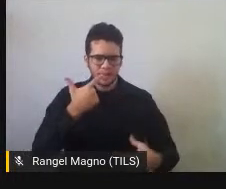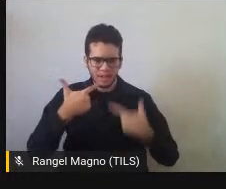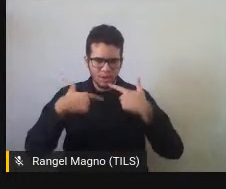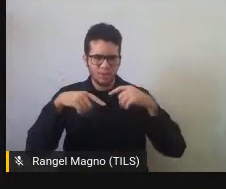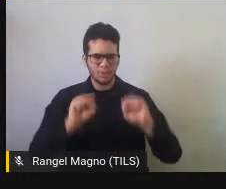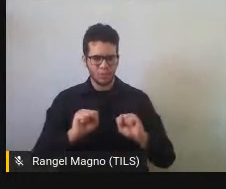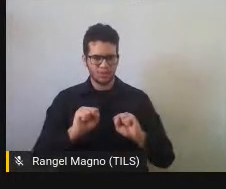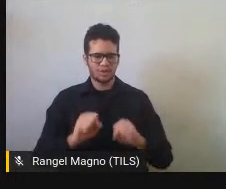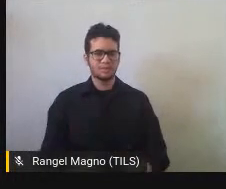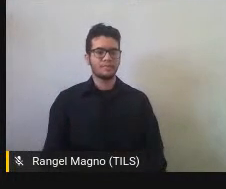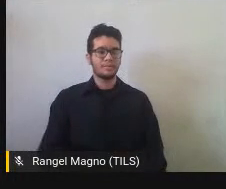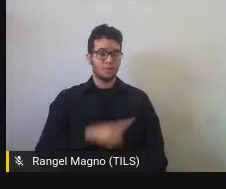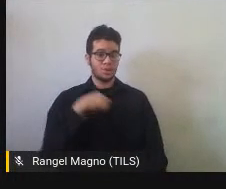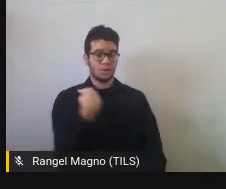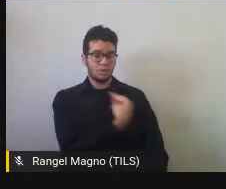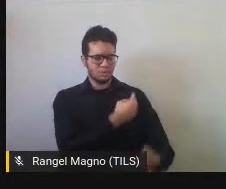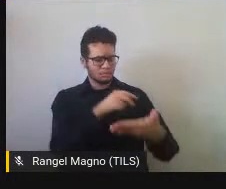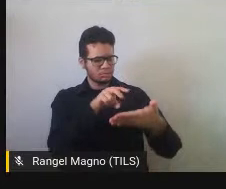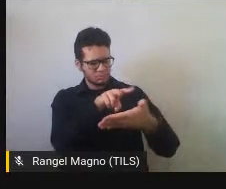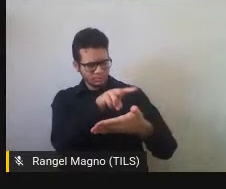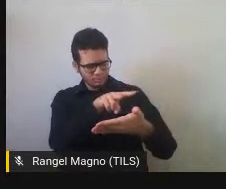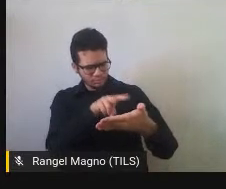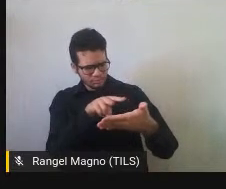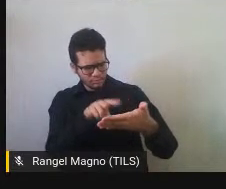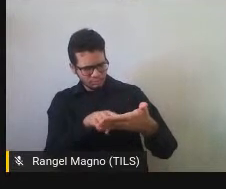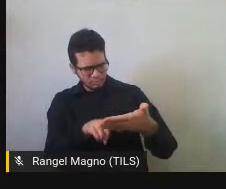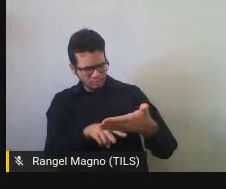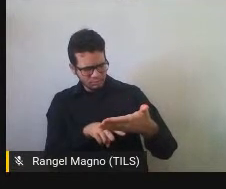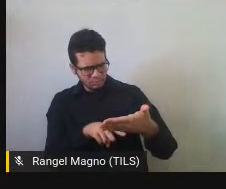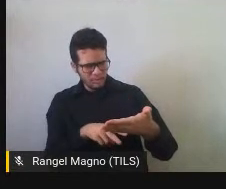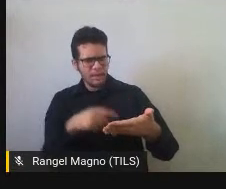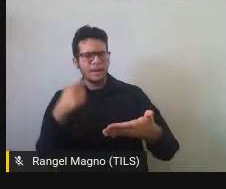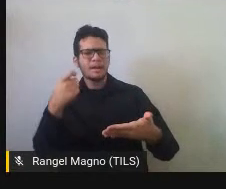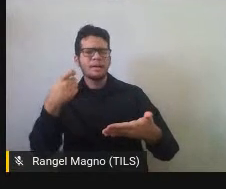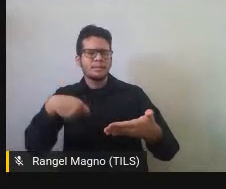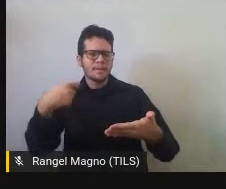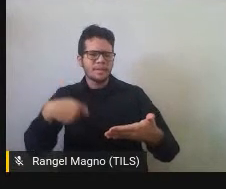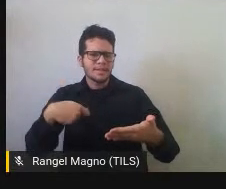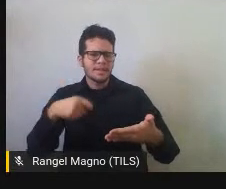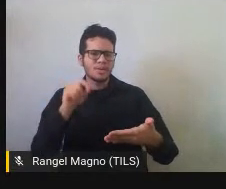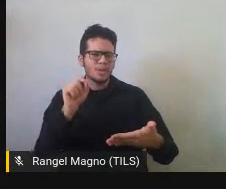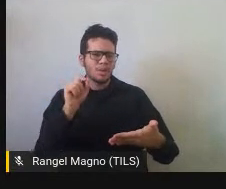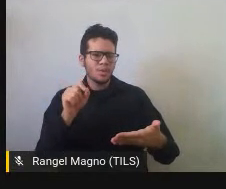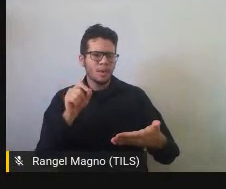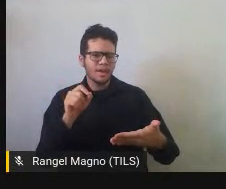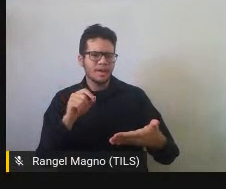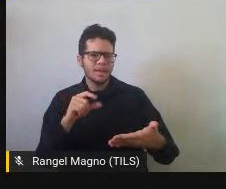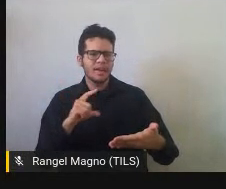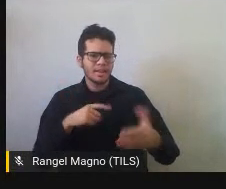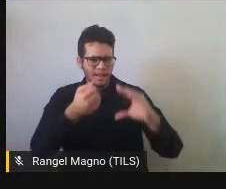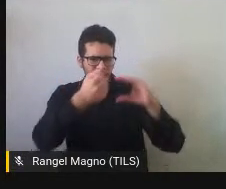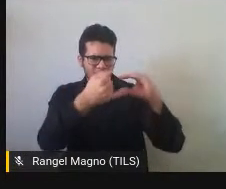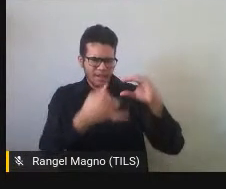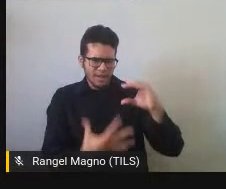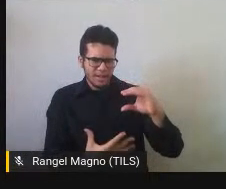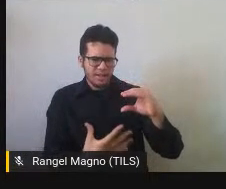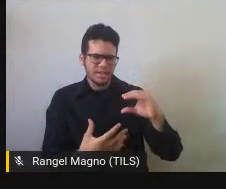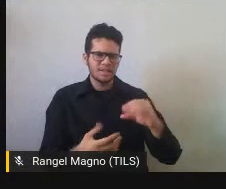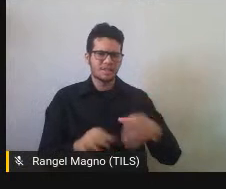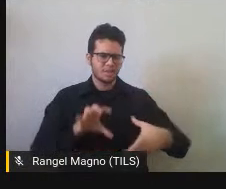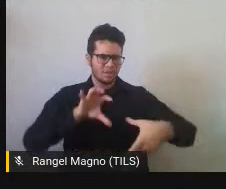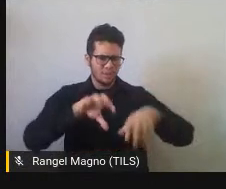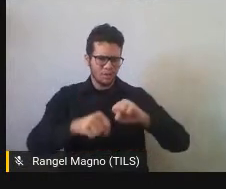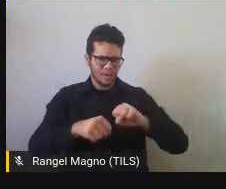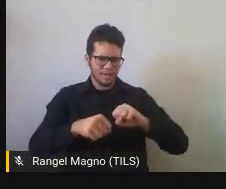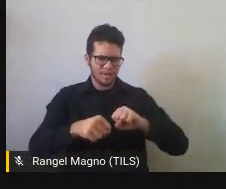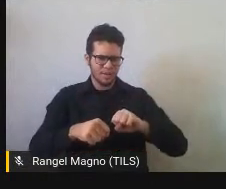leitura portanto permite destacar que Saussure ele encontra elementos para amparar a sua formação de linguista